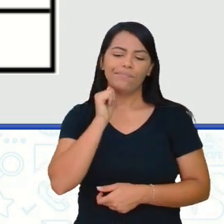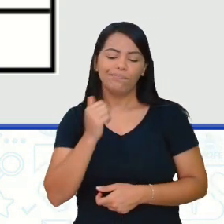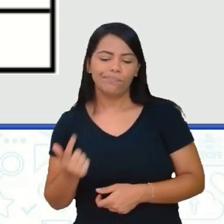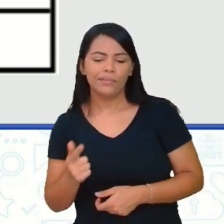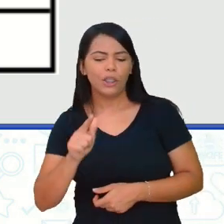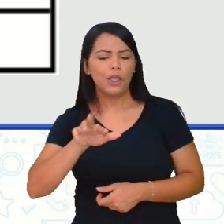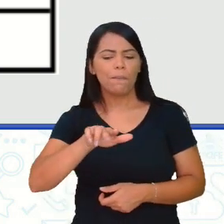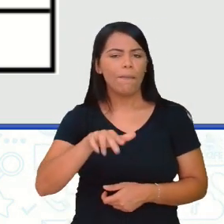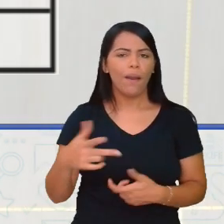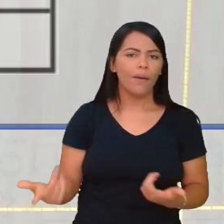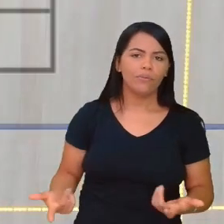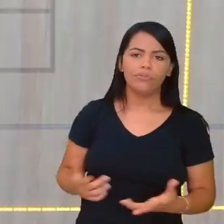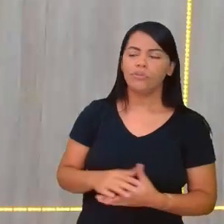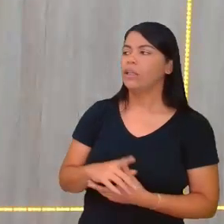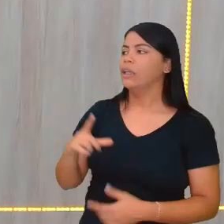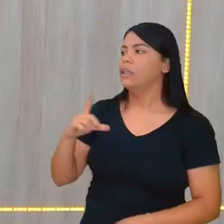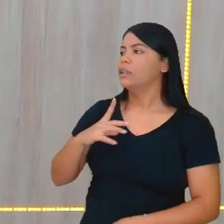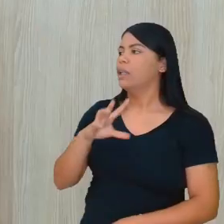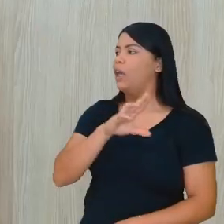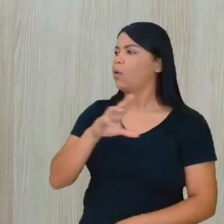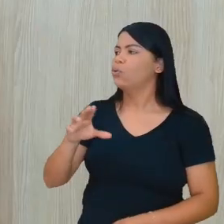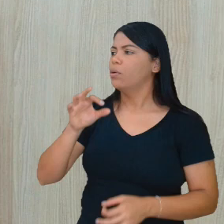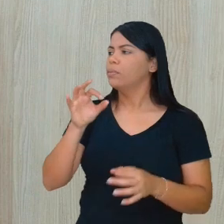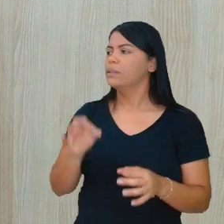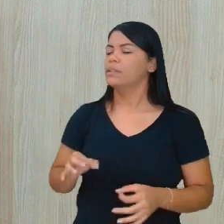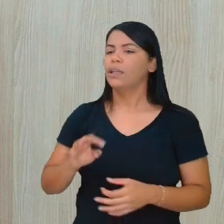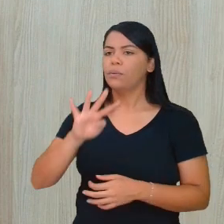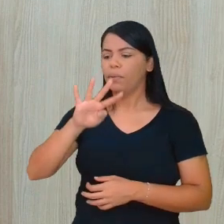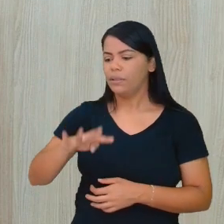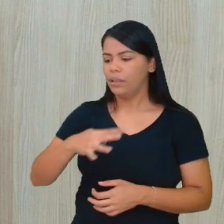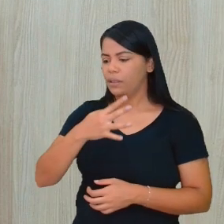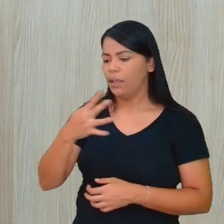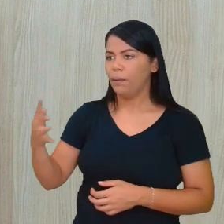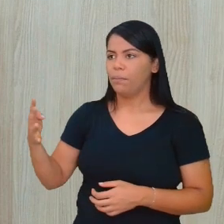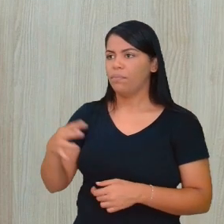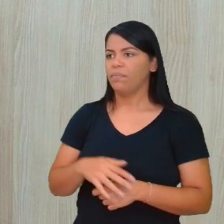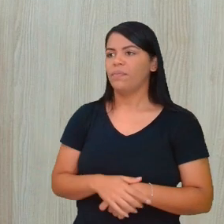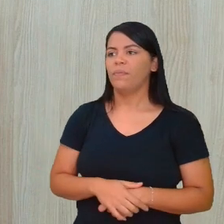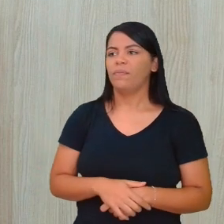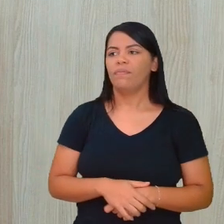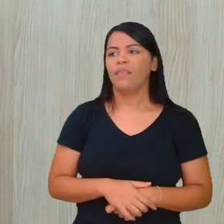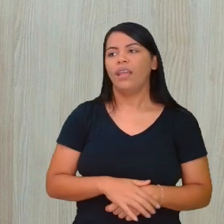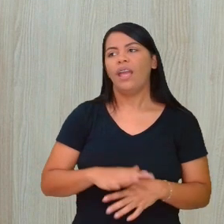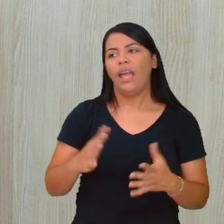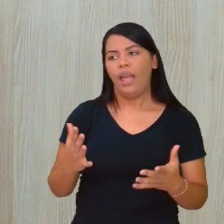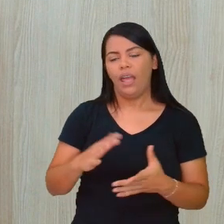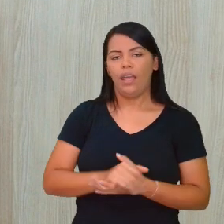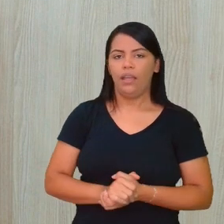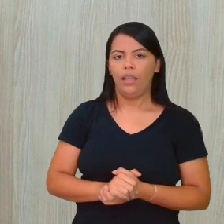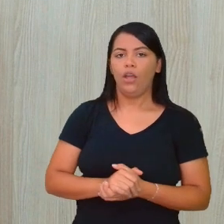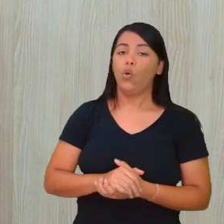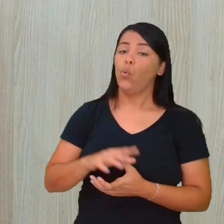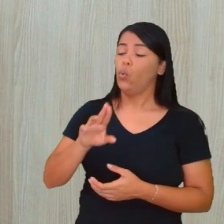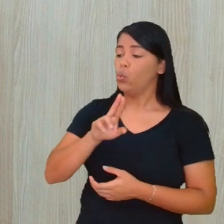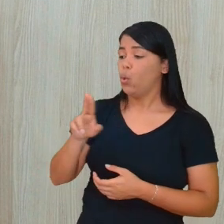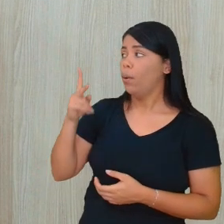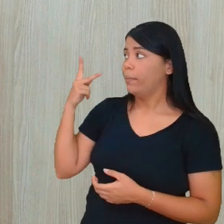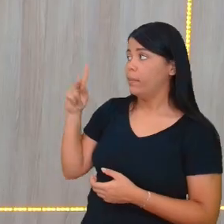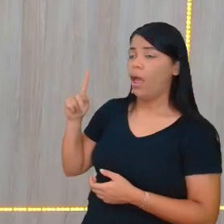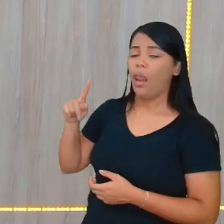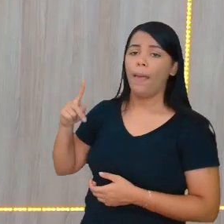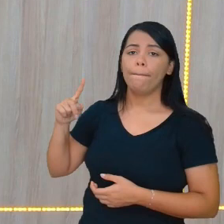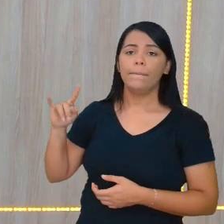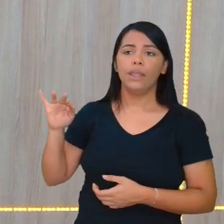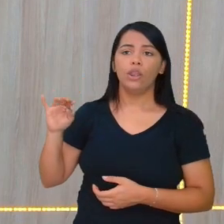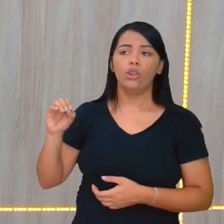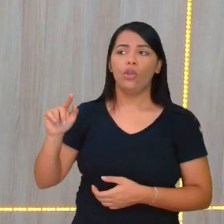Isso. Tem um nomezinho específico, né, professora, para essa tabela aí, né? Pictograma, né? Isso, pictograma, e no